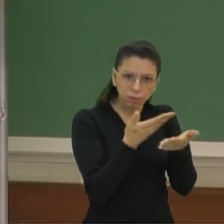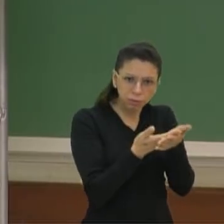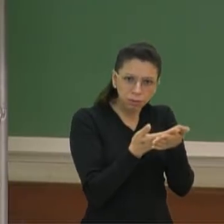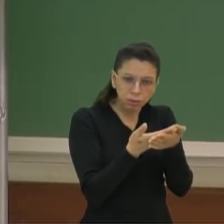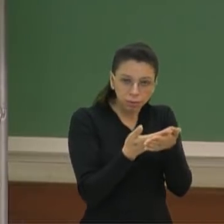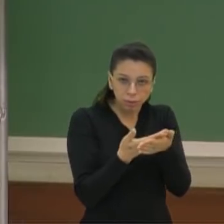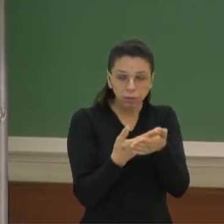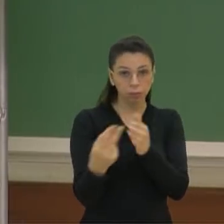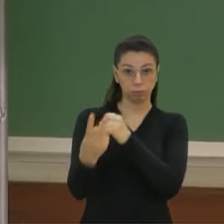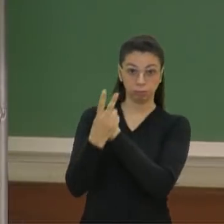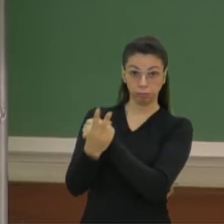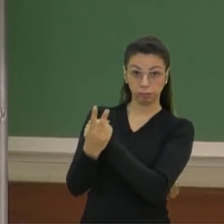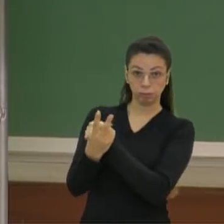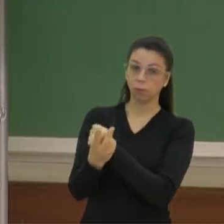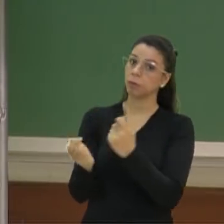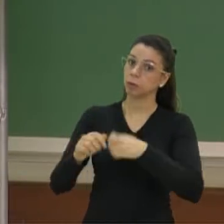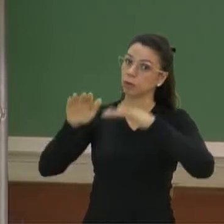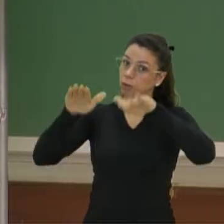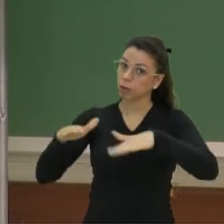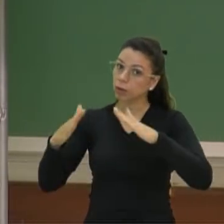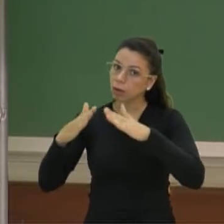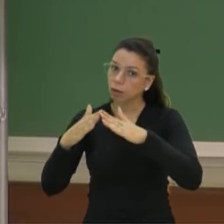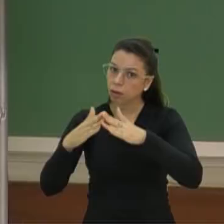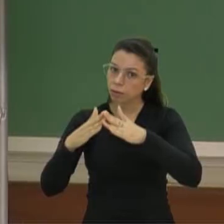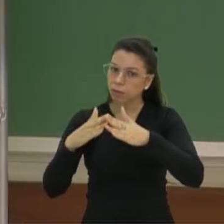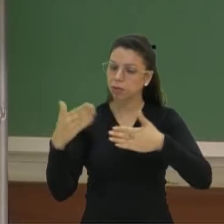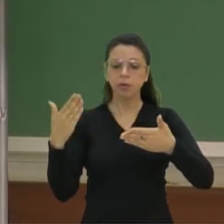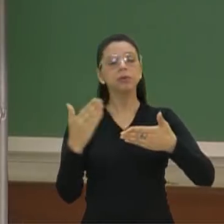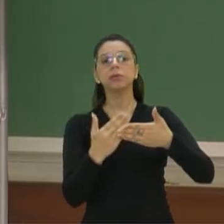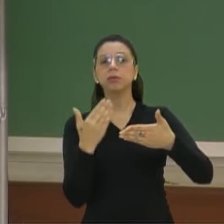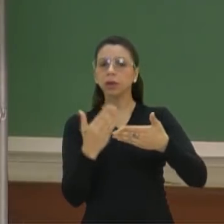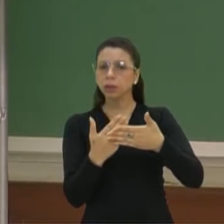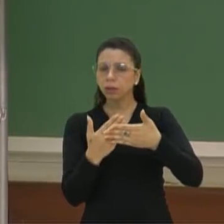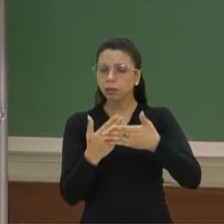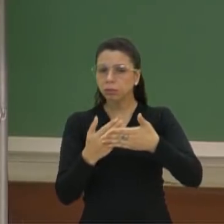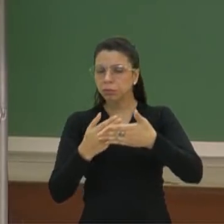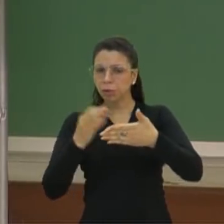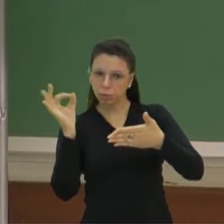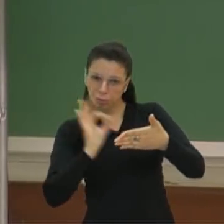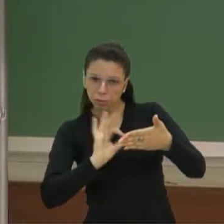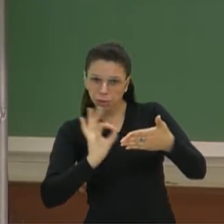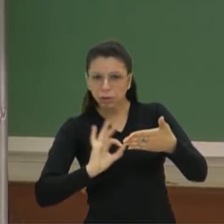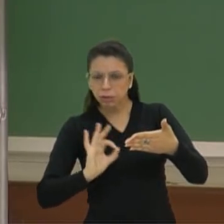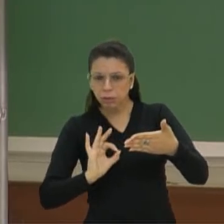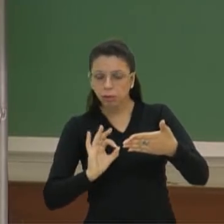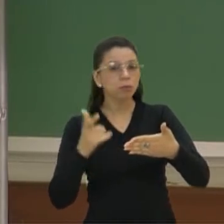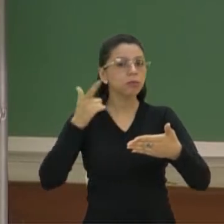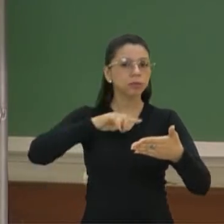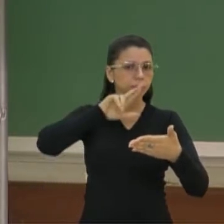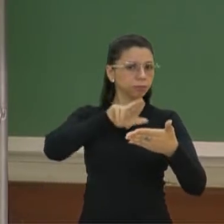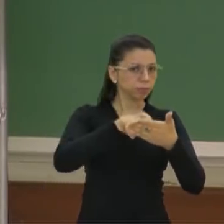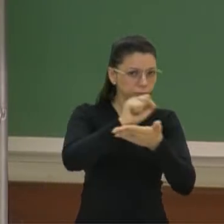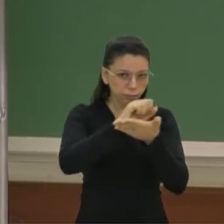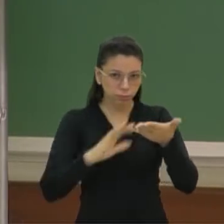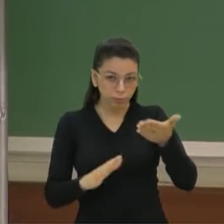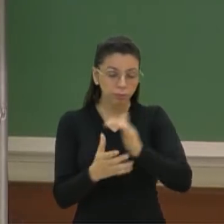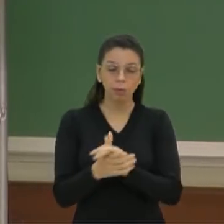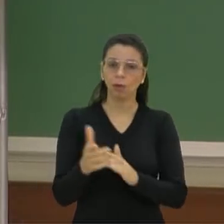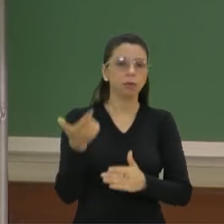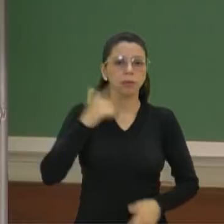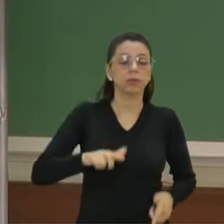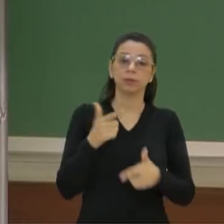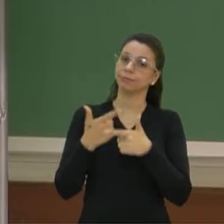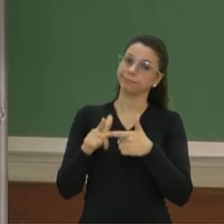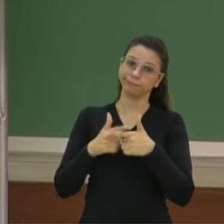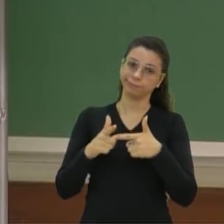puder, fique em casa. Como que está seu caderno? Está em dia? Está em ordem? Conseguiu fazer as atividades? Se não conseguiu, não tem